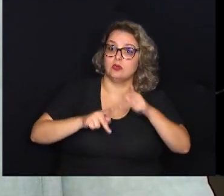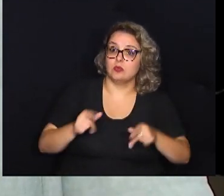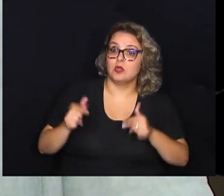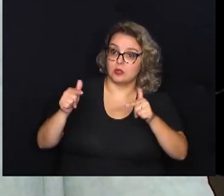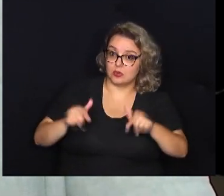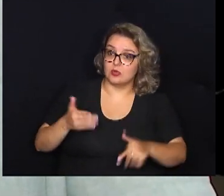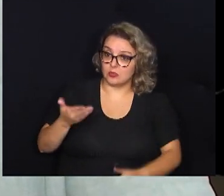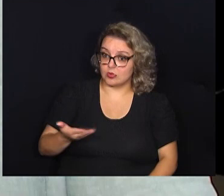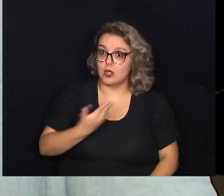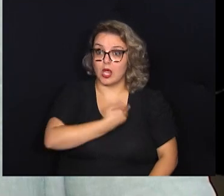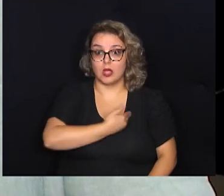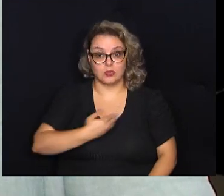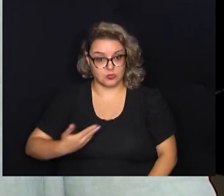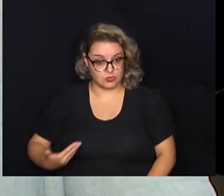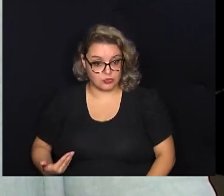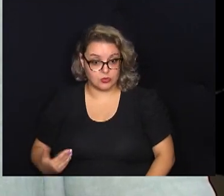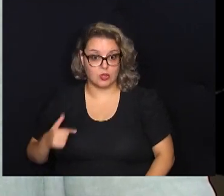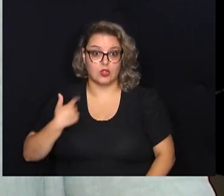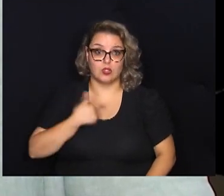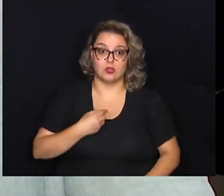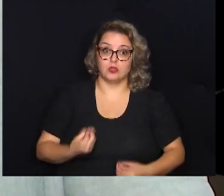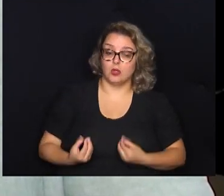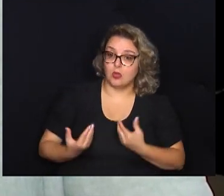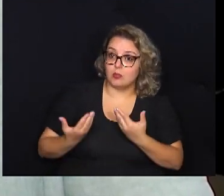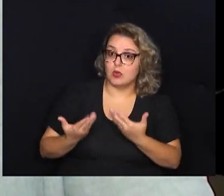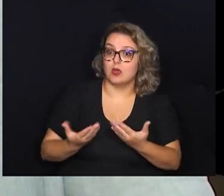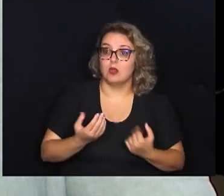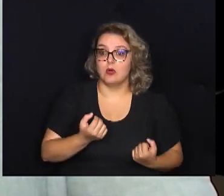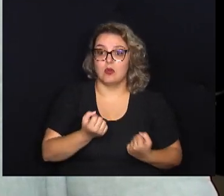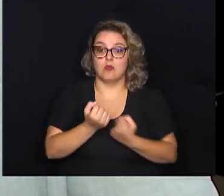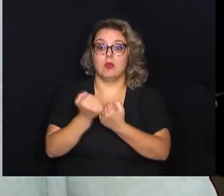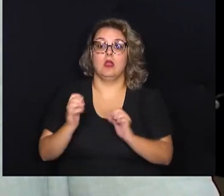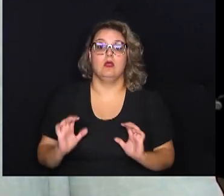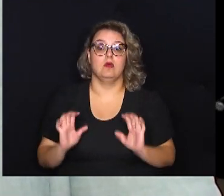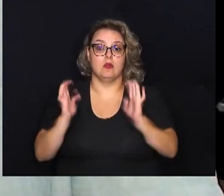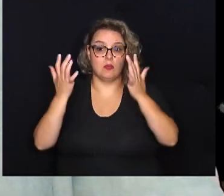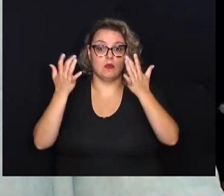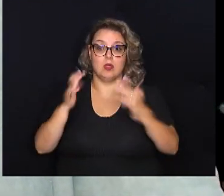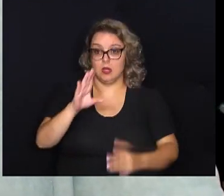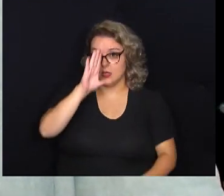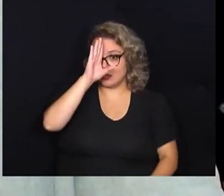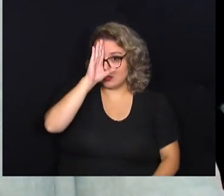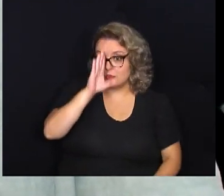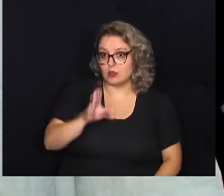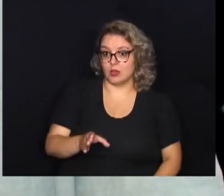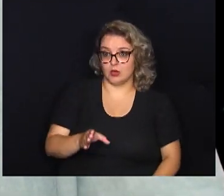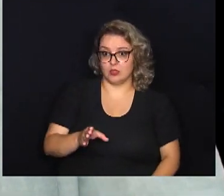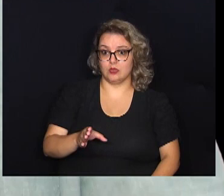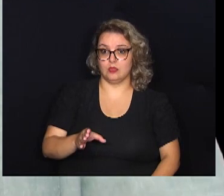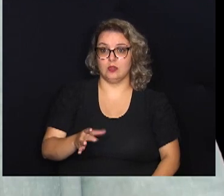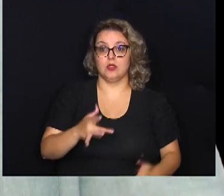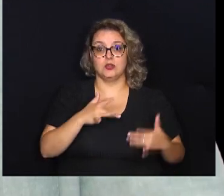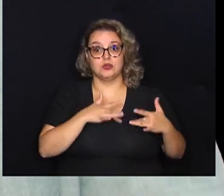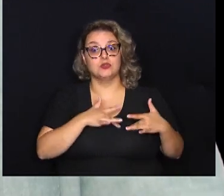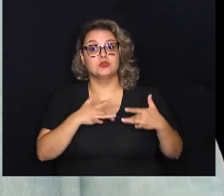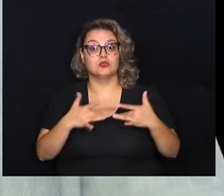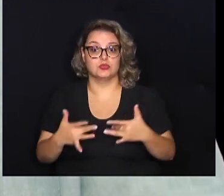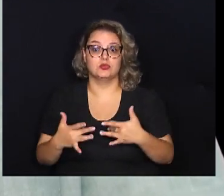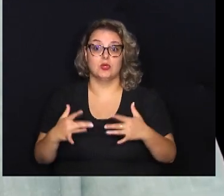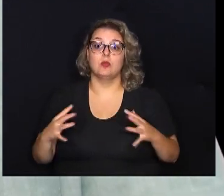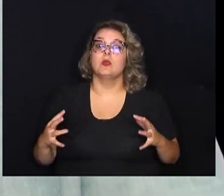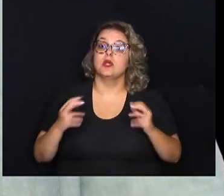espaço público. A gente também ofereceu apoio a eventos e principalmente a solidariedade para